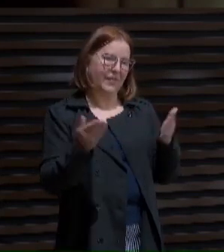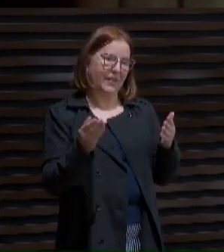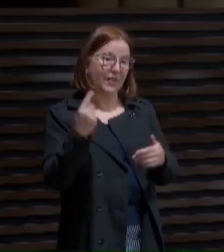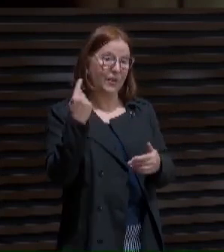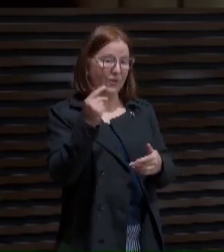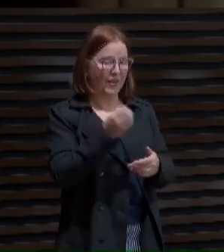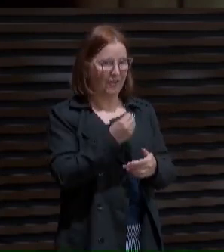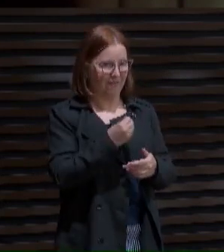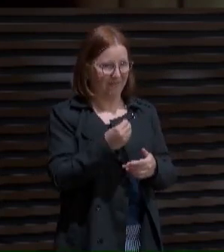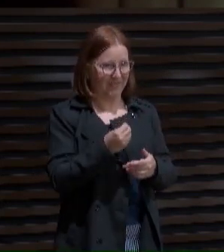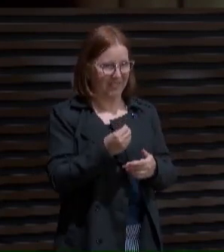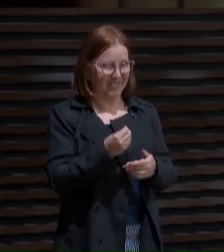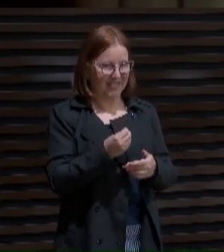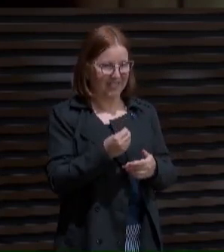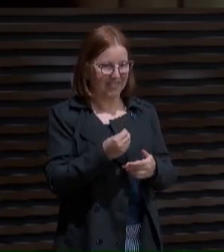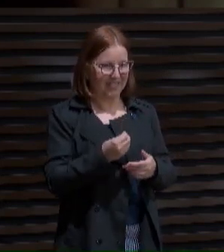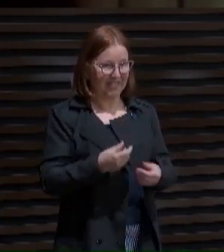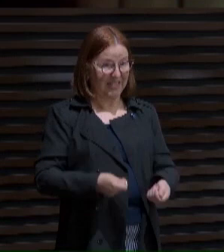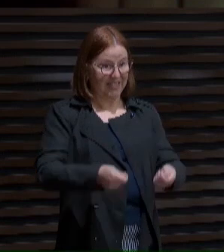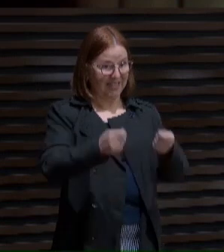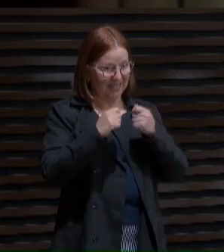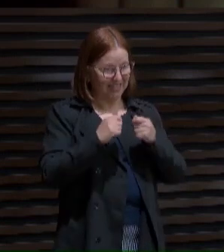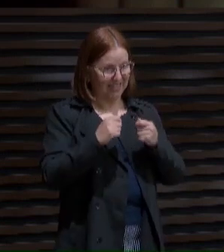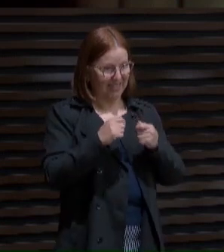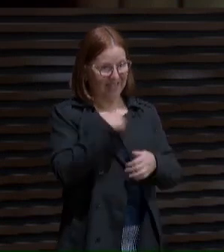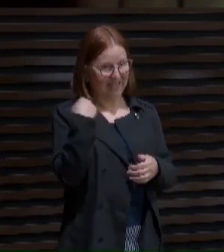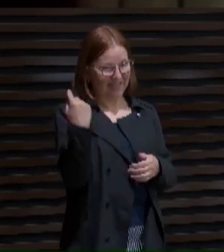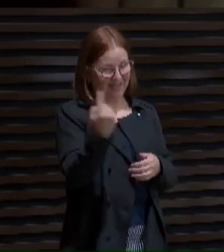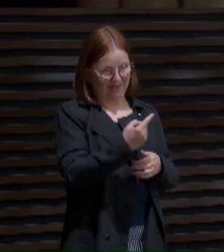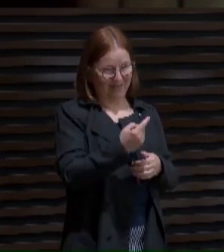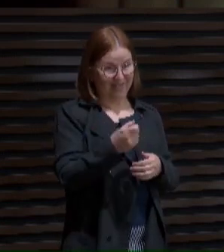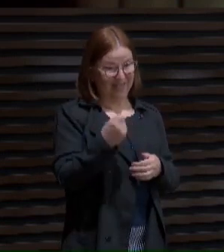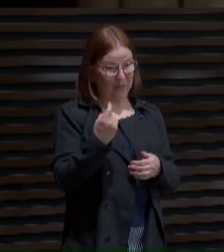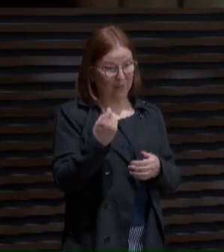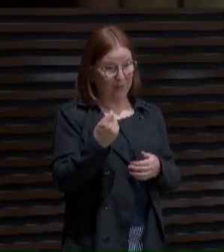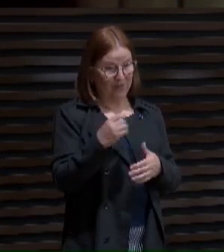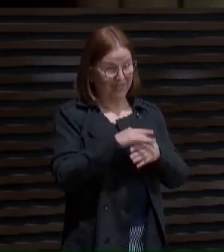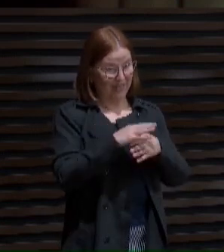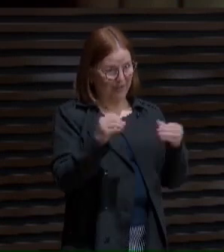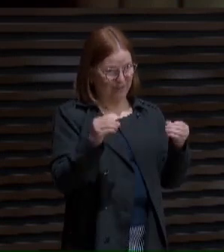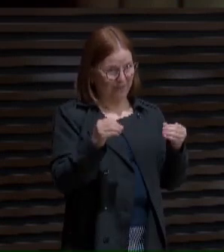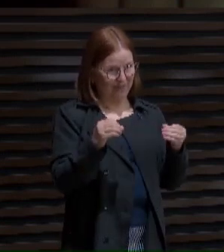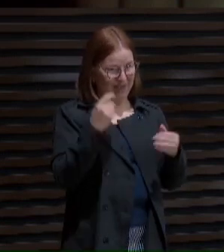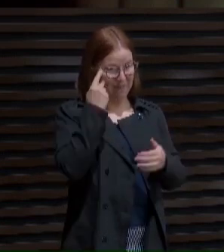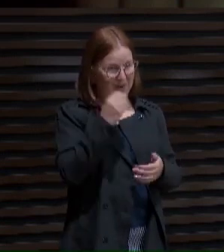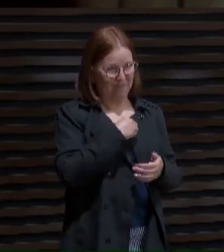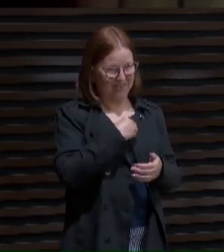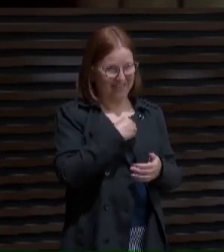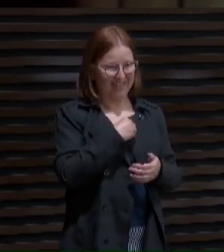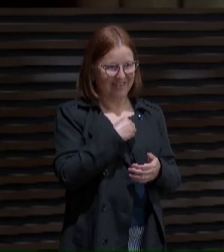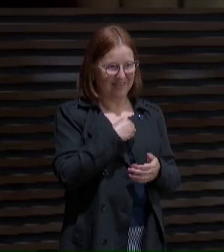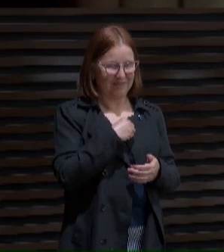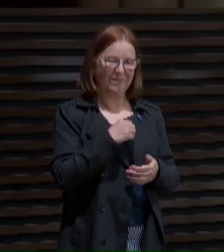única cura para o pecado, para a praga do pecado. É a imputação.